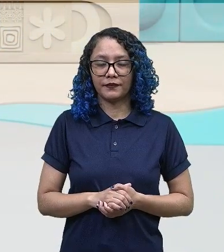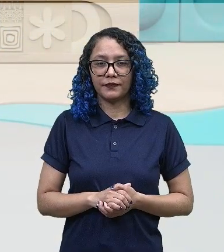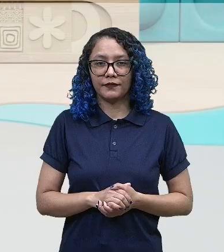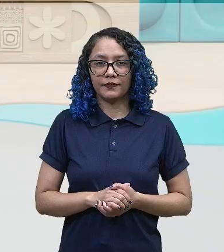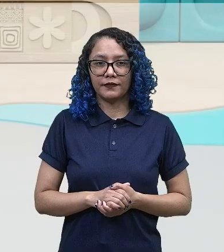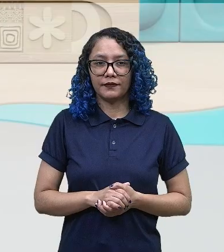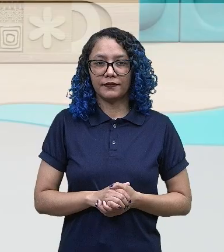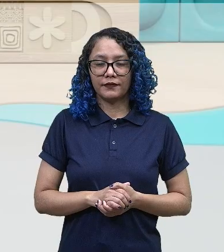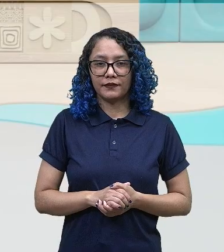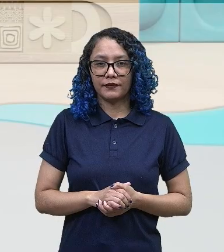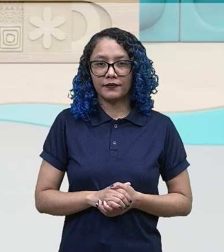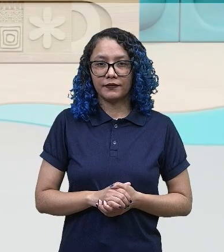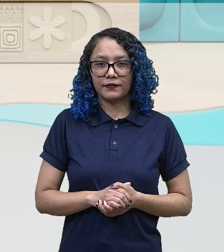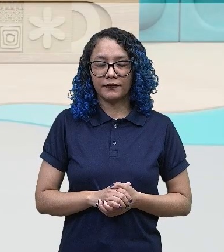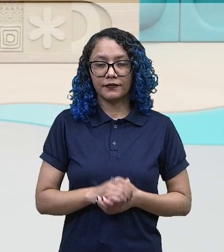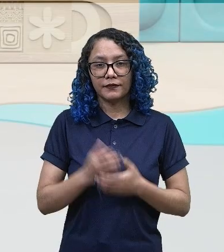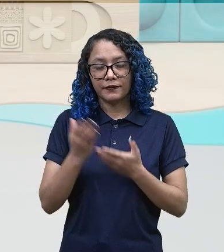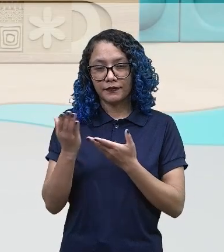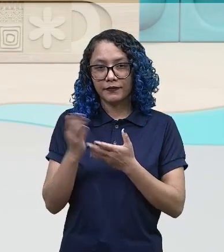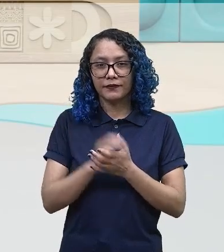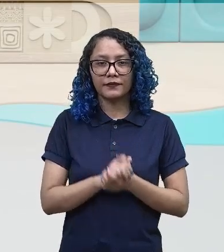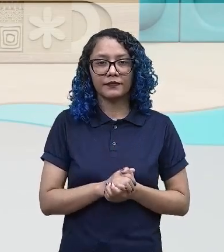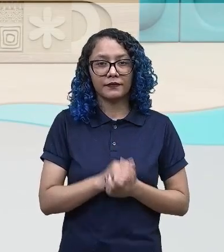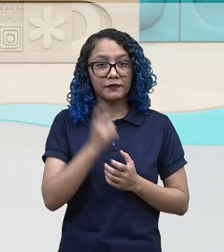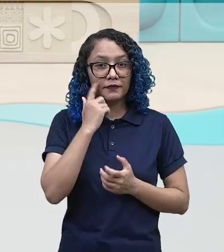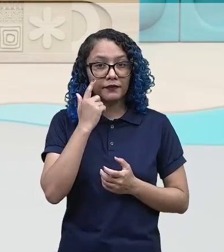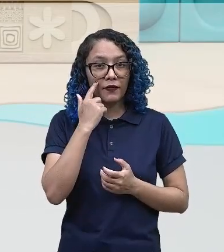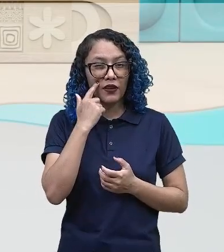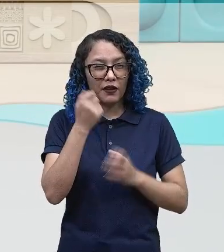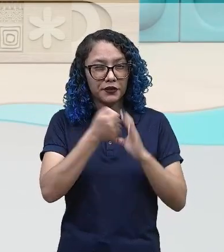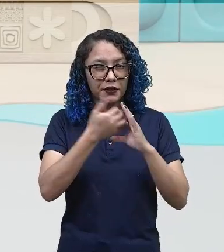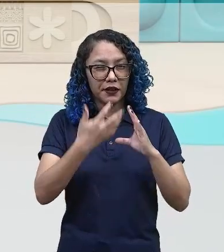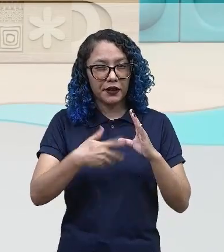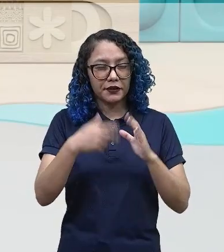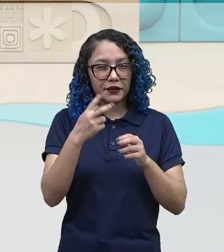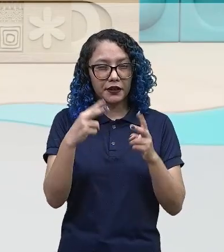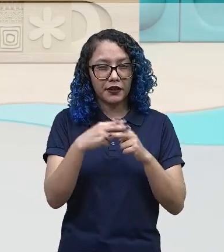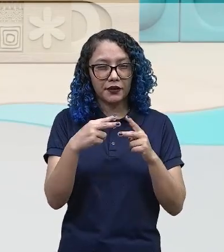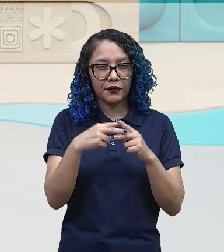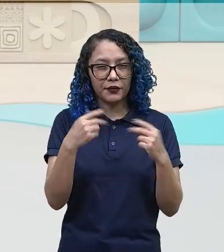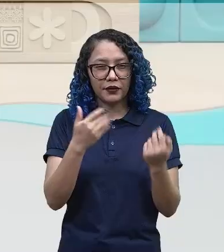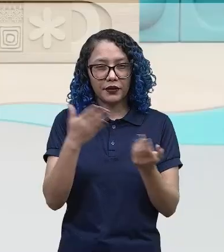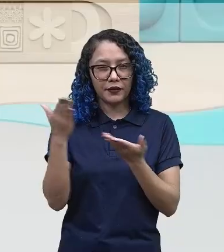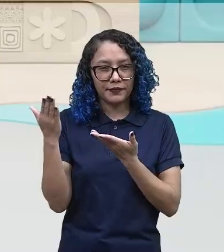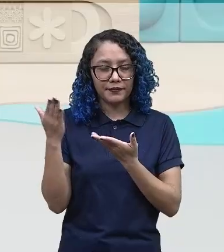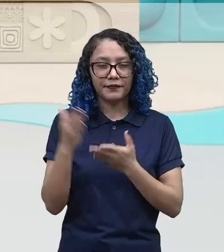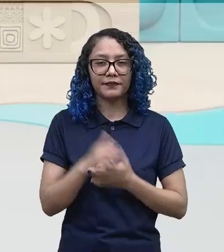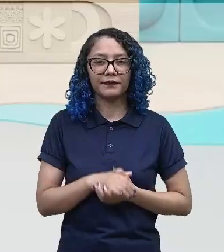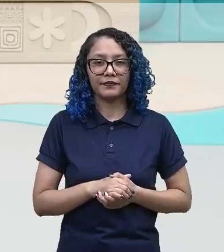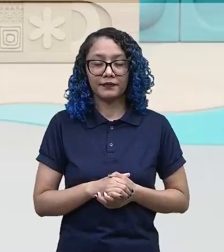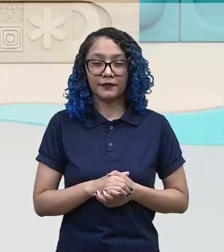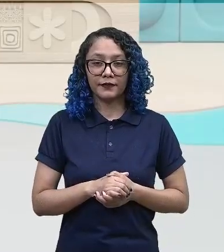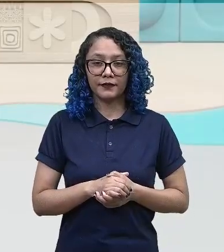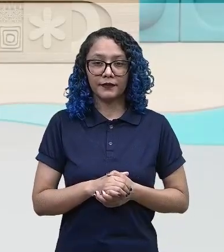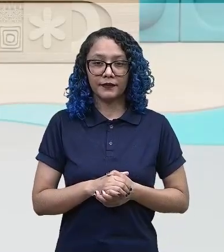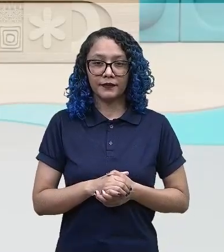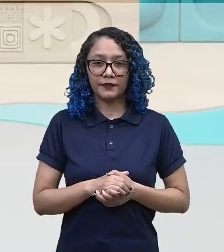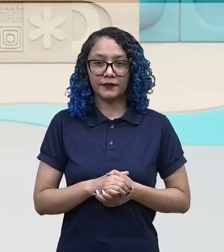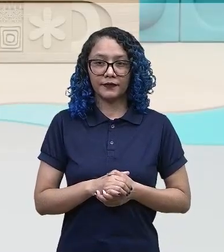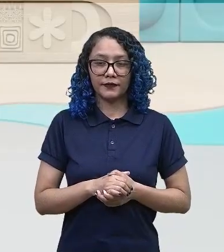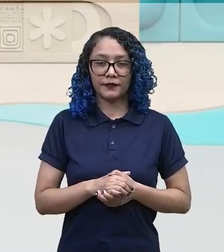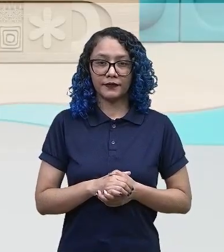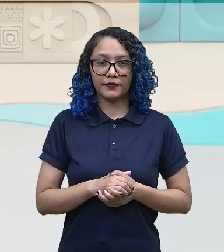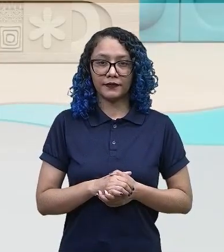Observem os elementos que citei para vocês aqui do Aipenquit, já aparece aí, olha, um pouco da luta. Lembrando que